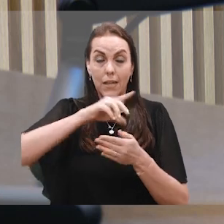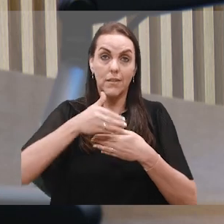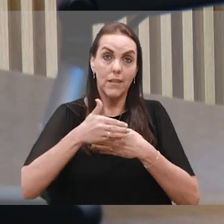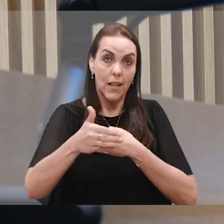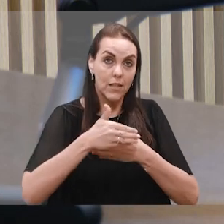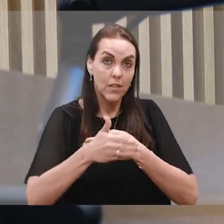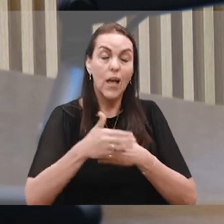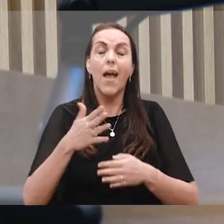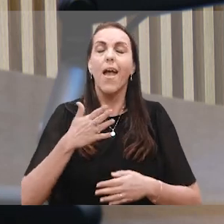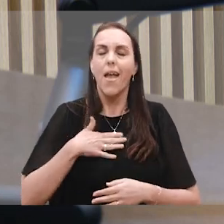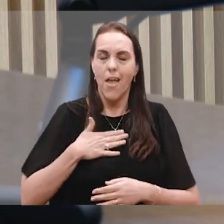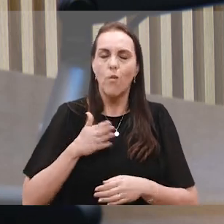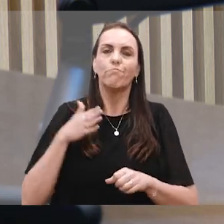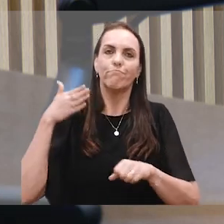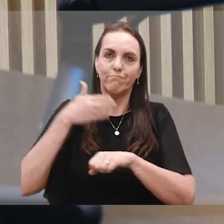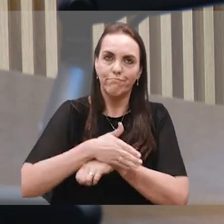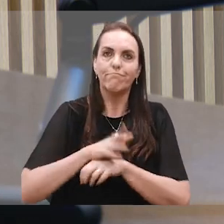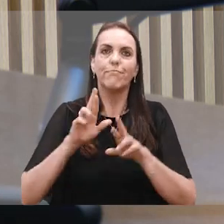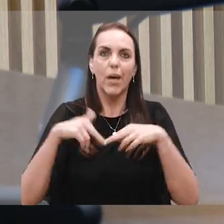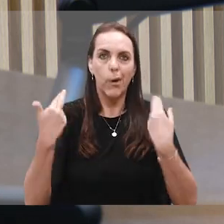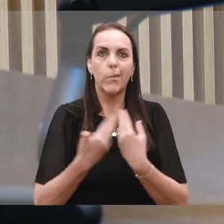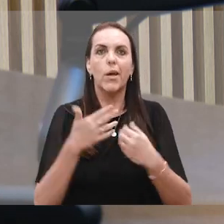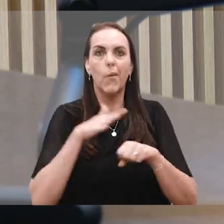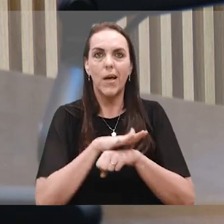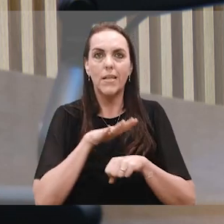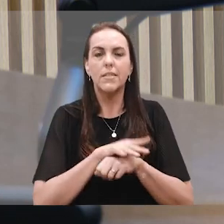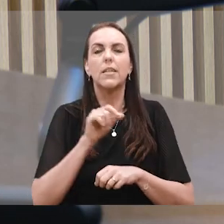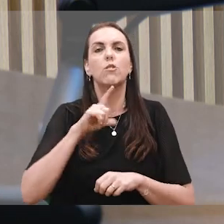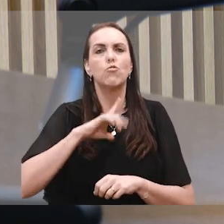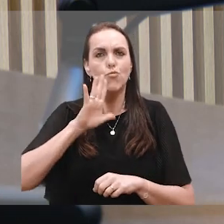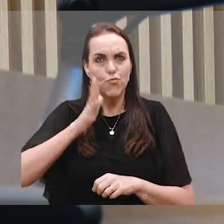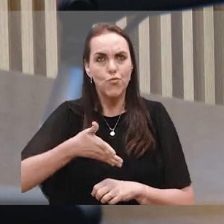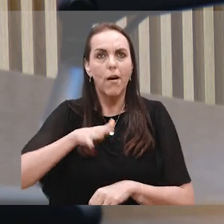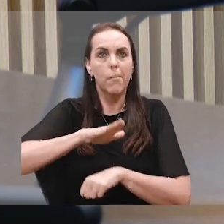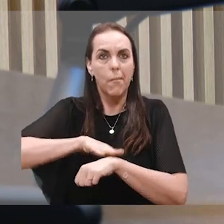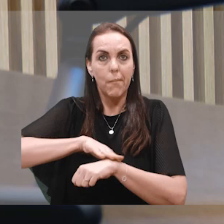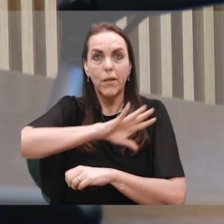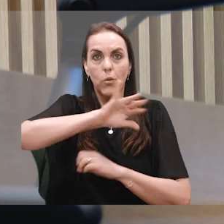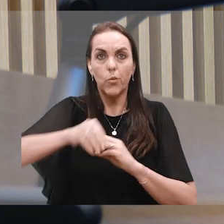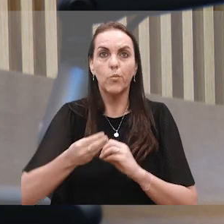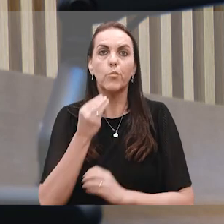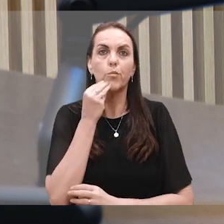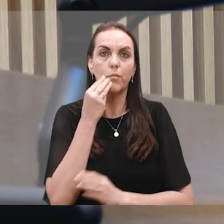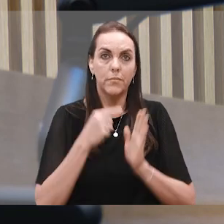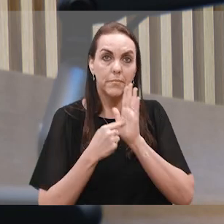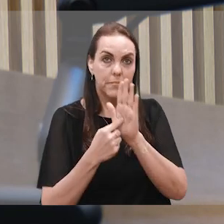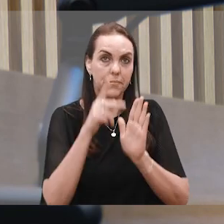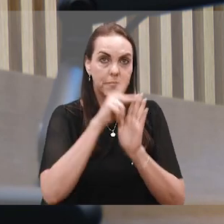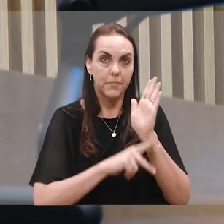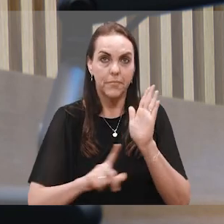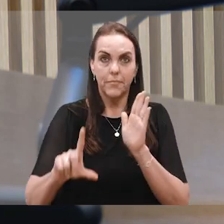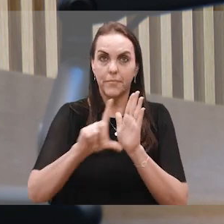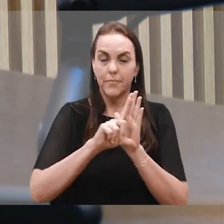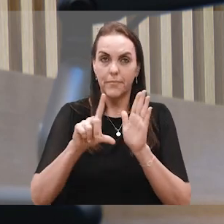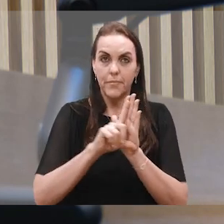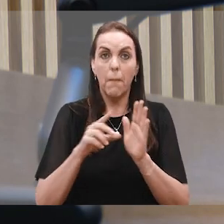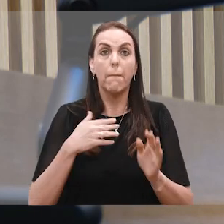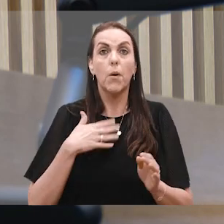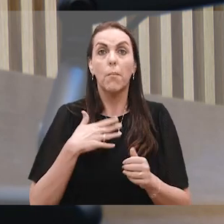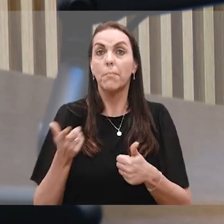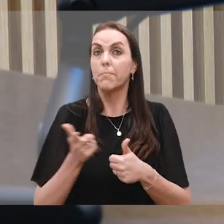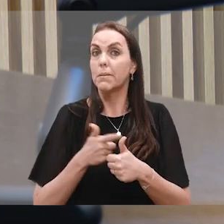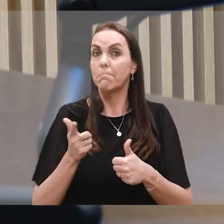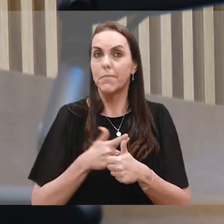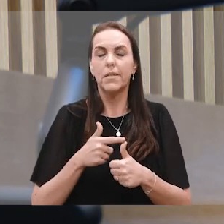outra legislatura, Exato. eu entrei naquela extraordinária e naquele momento eu já tive a oportunidade de apresentar um projeto de lei, que foi o